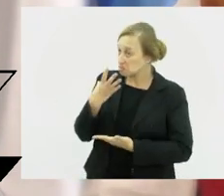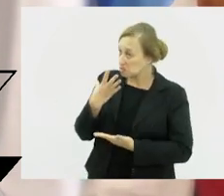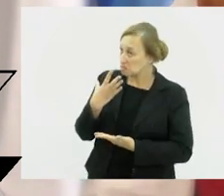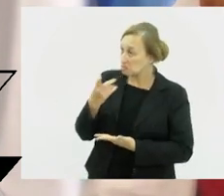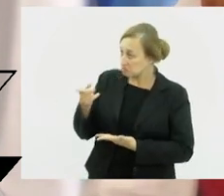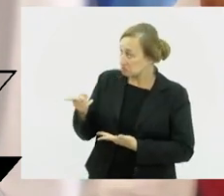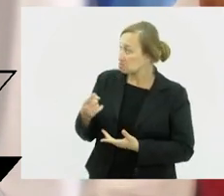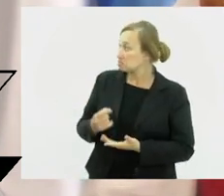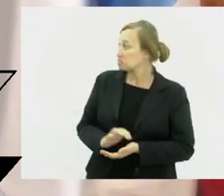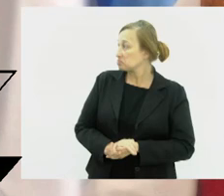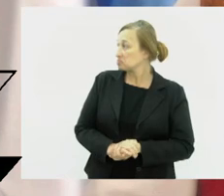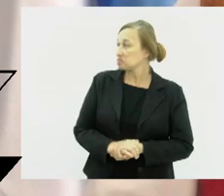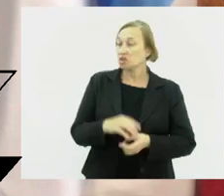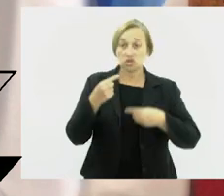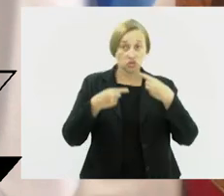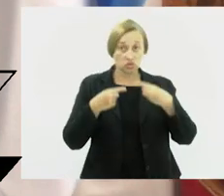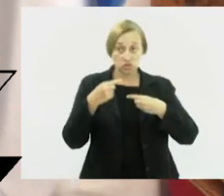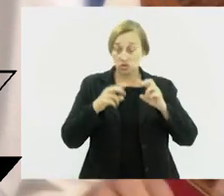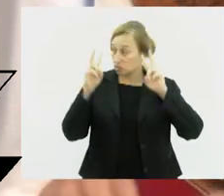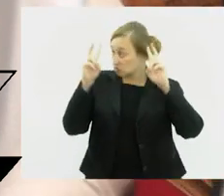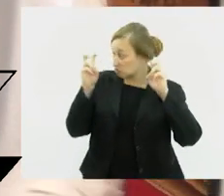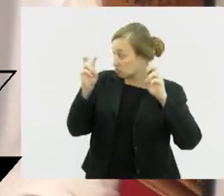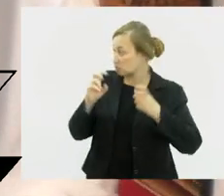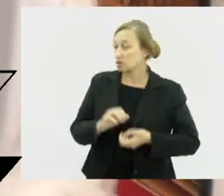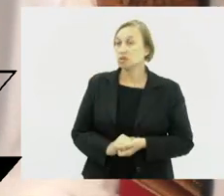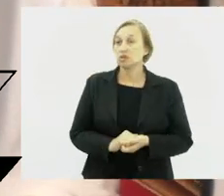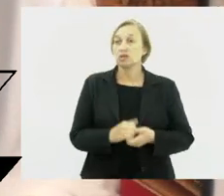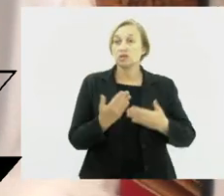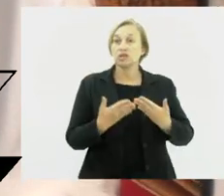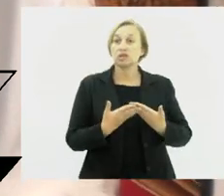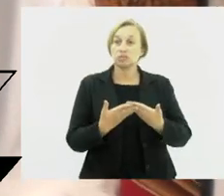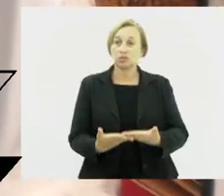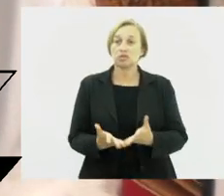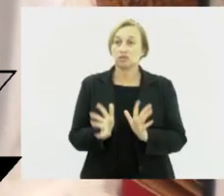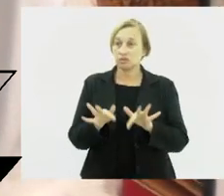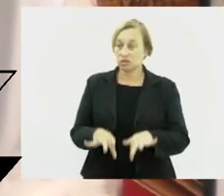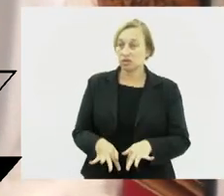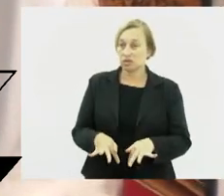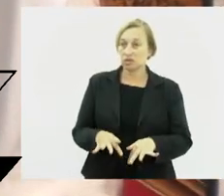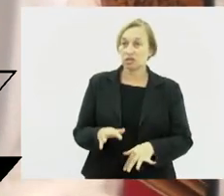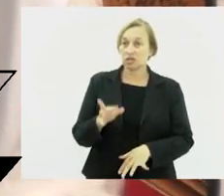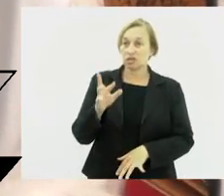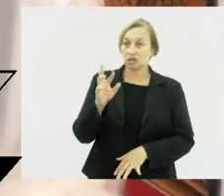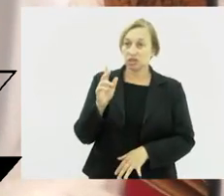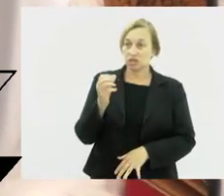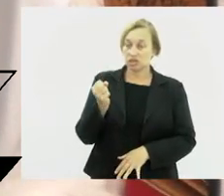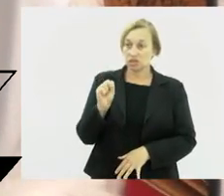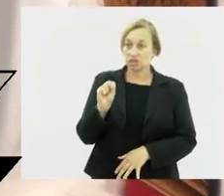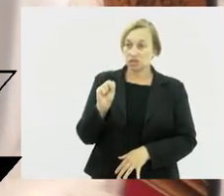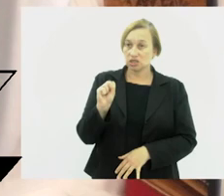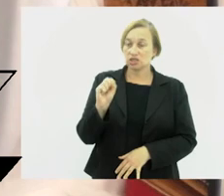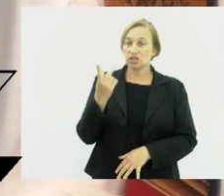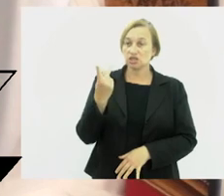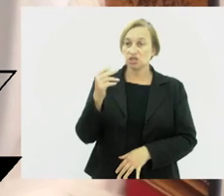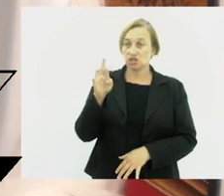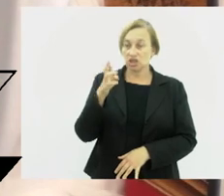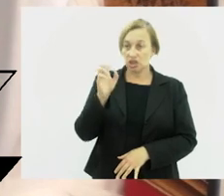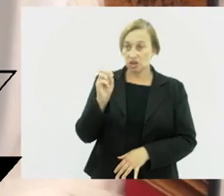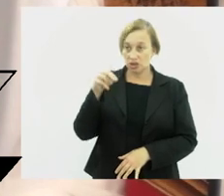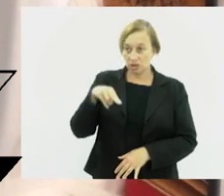aqui, discutindo a matéria relevante. Estamos caminhando para o final. Chamar a senhora Sharon Moraes para fazer uso da